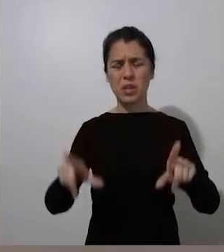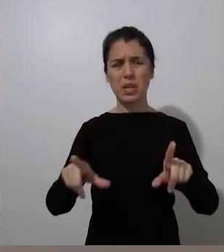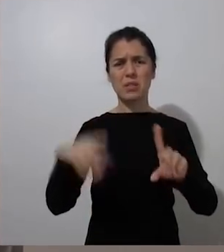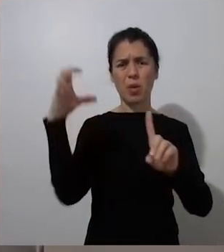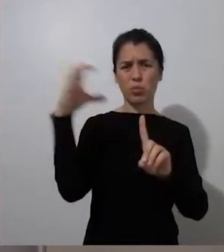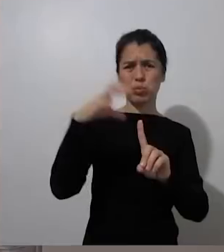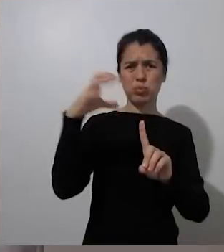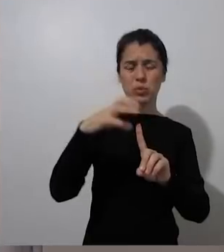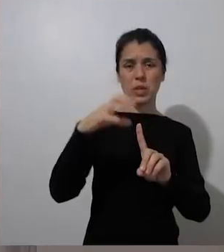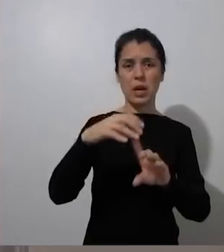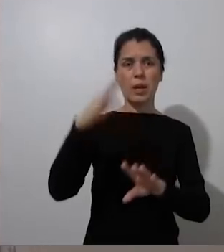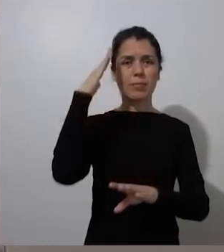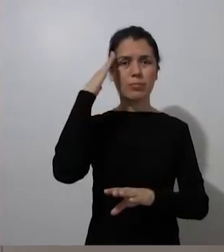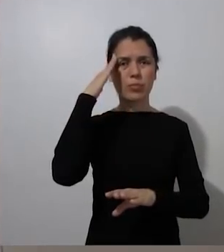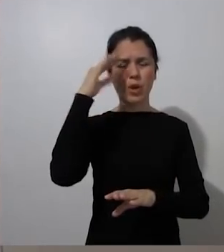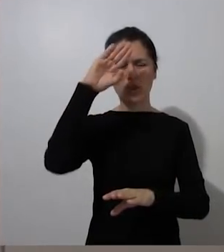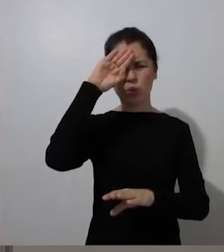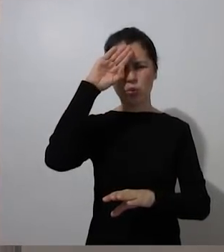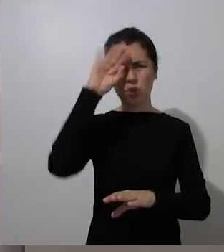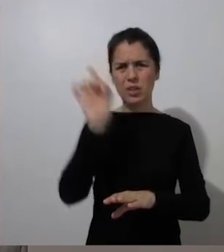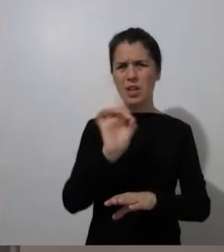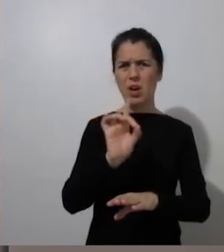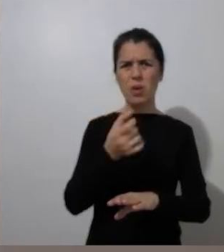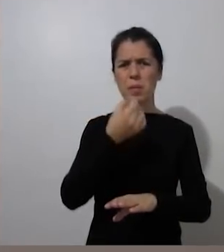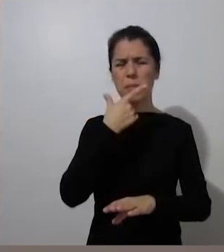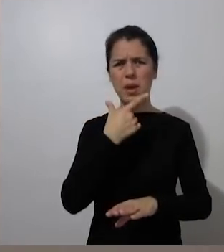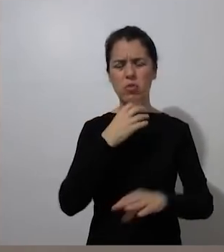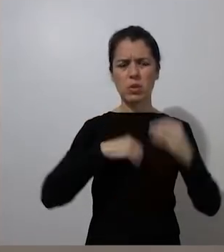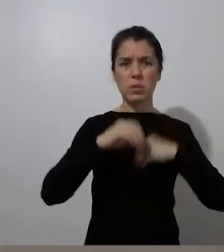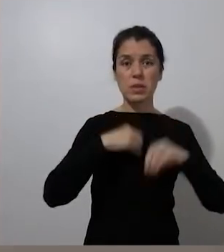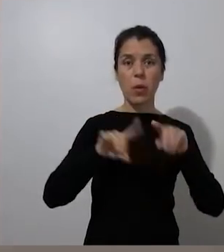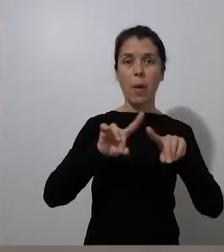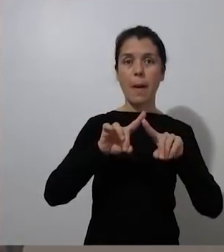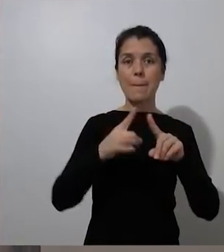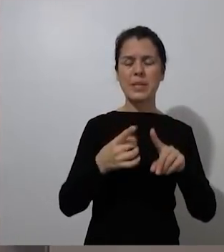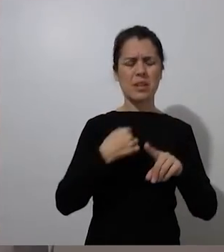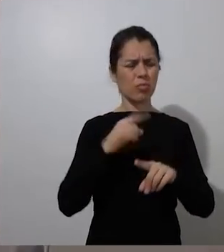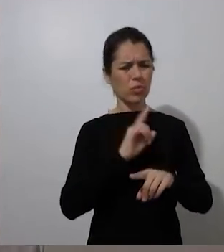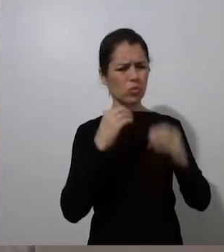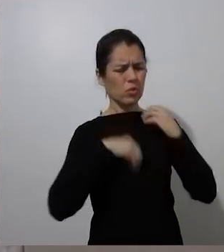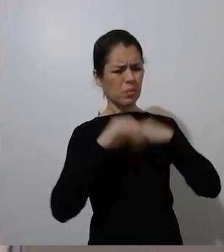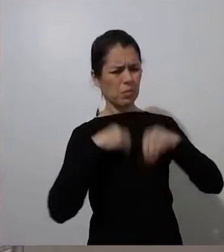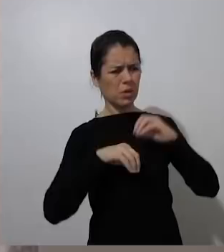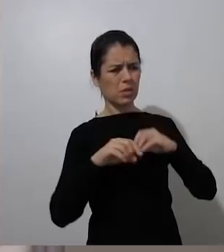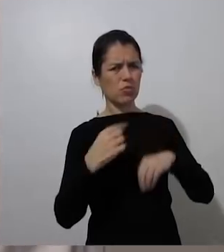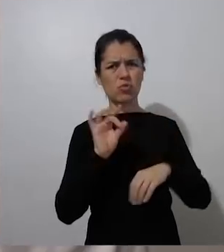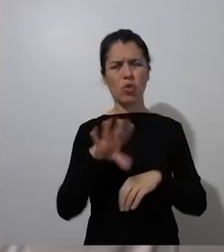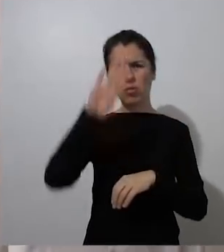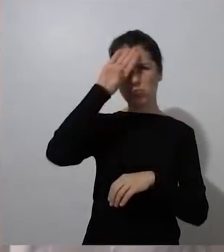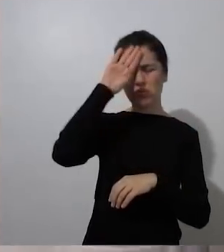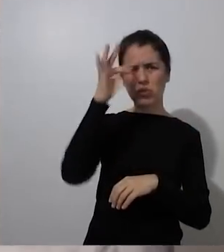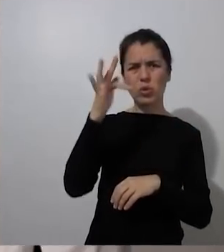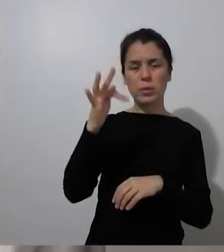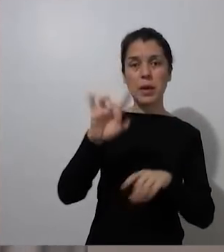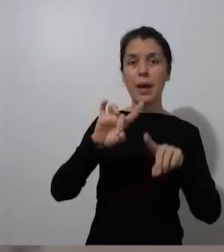esses remédios. Então às vezes você tem enxaqueca e o médico te deu uma imipramina, você vai ler, meu Deus, mas isso é um remédio para depressão. Eu não sou deprimido, eu só tenho dor de cabeça.